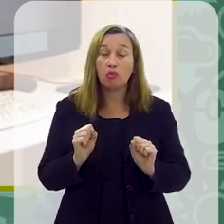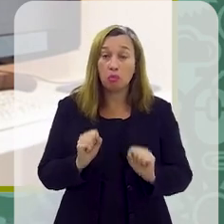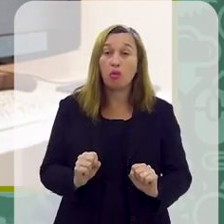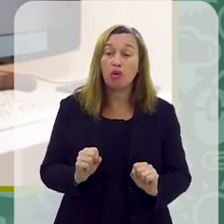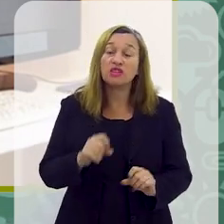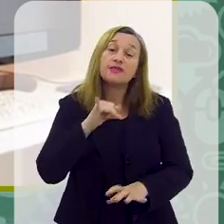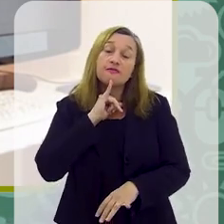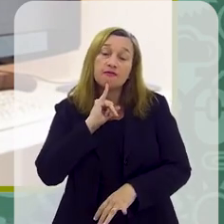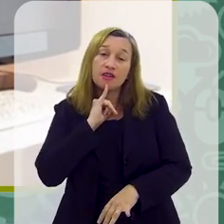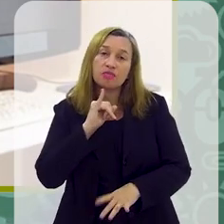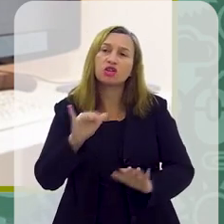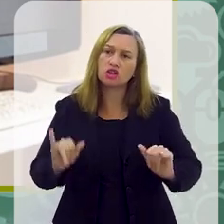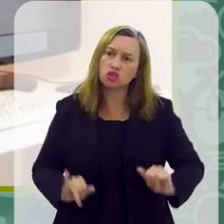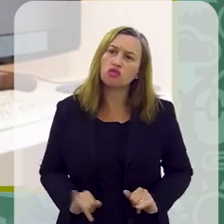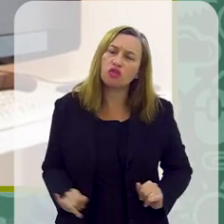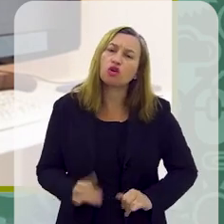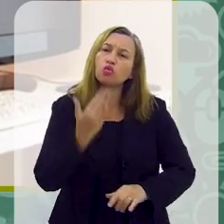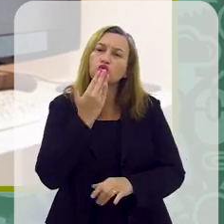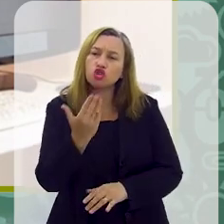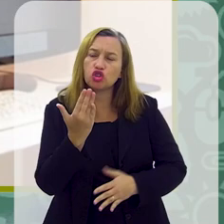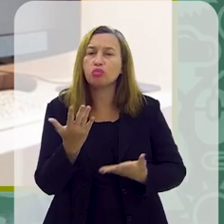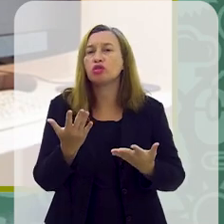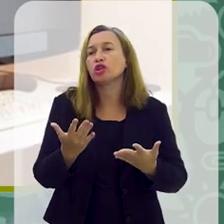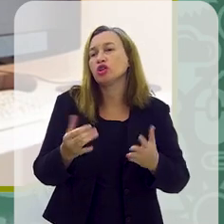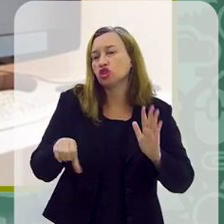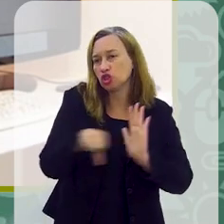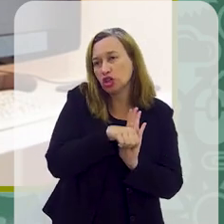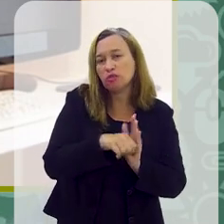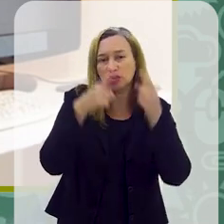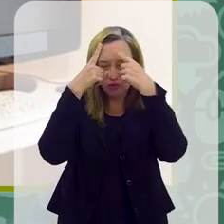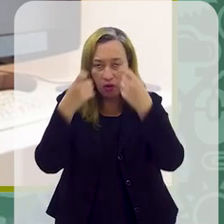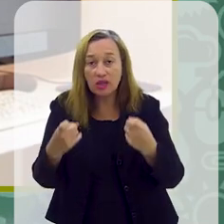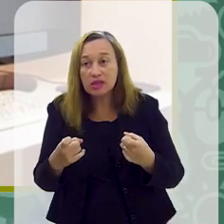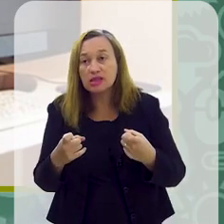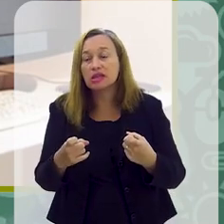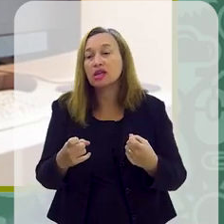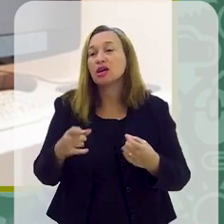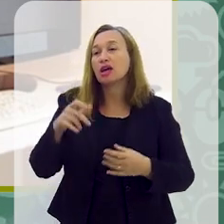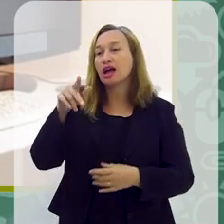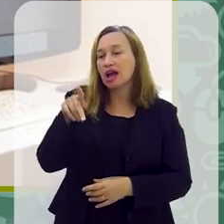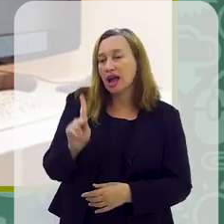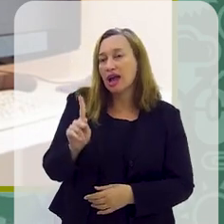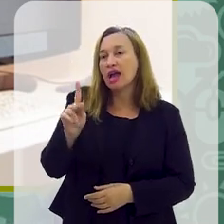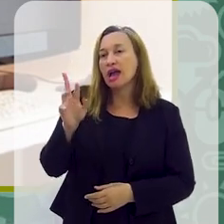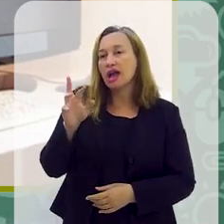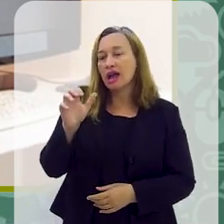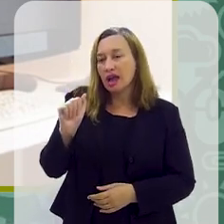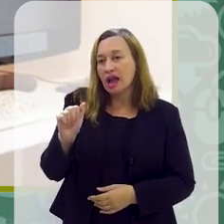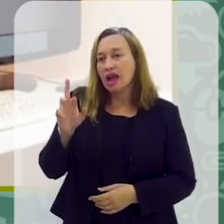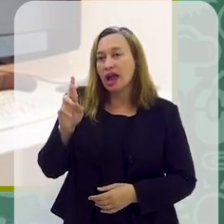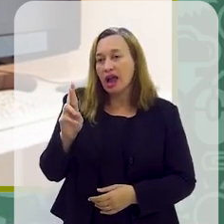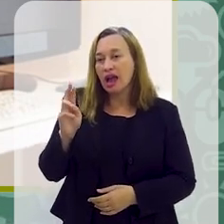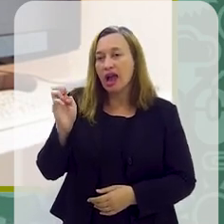Disponível aí, infelizmente, a sofrer algum tipo de crime, de violência. E aí acho que a Karen pode responder